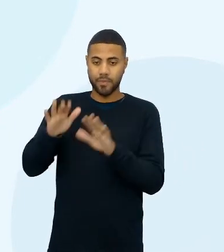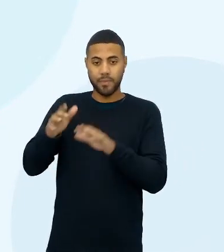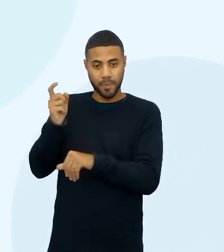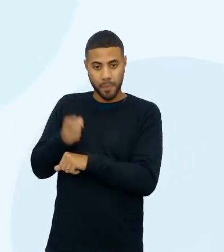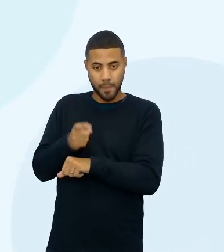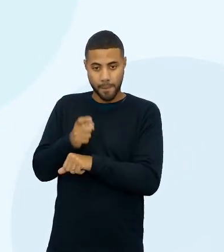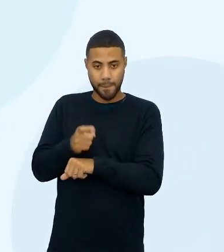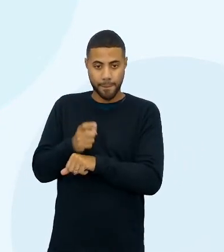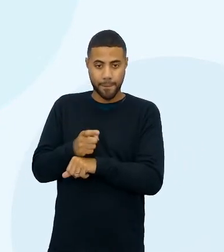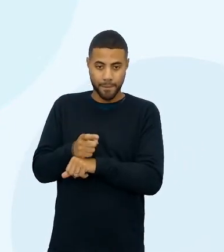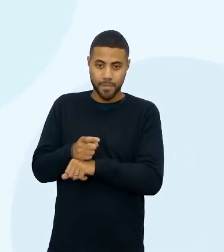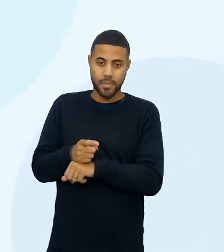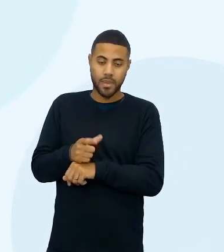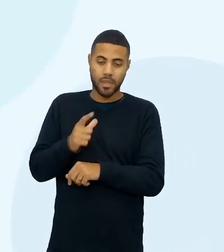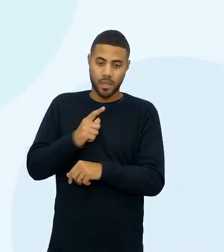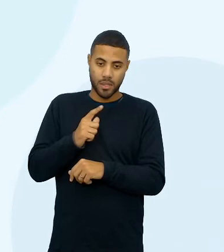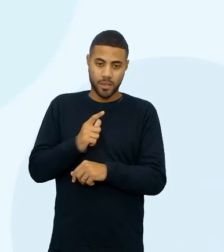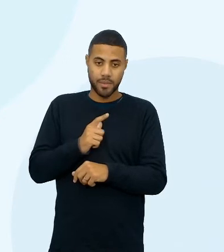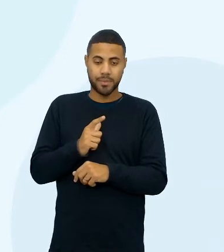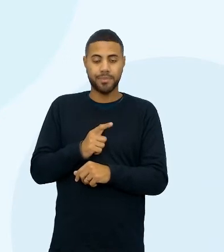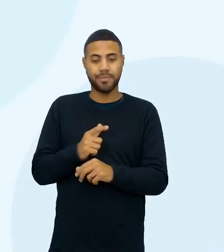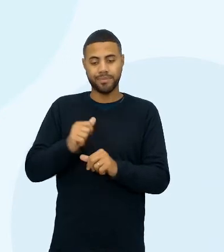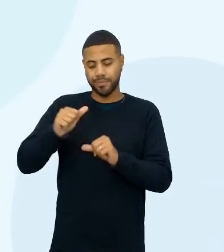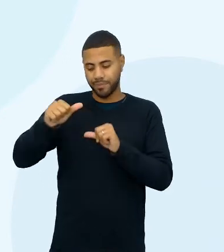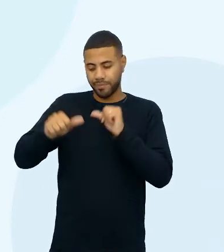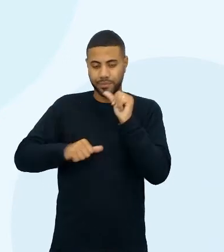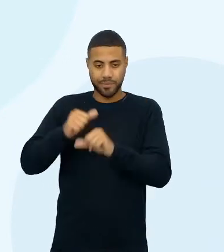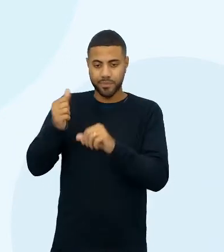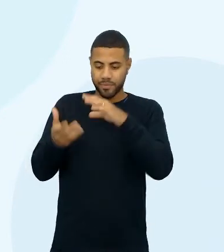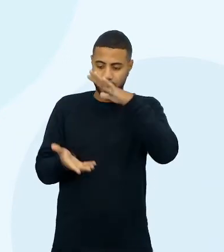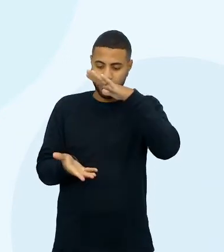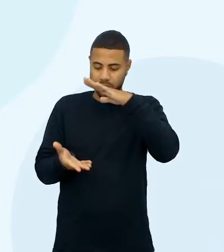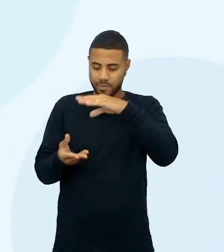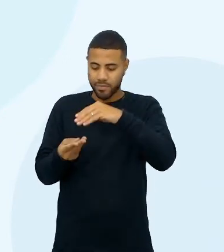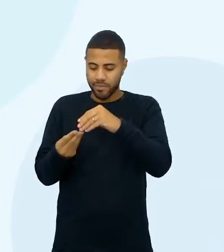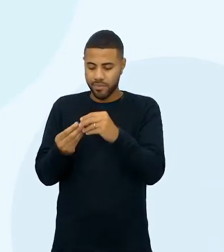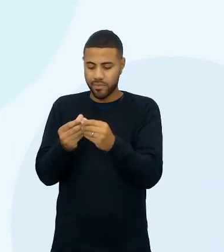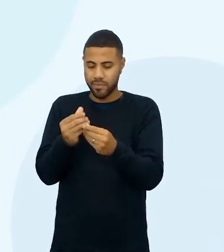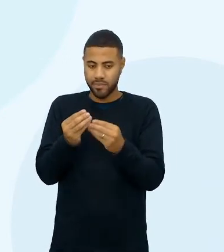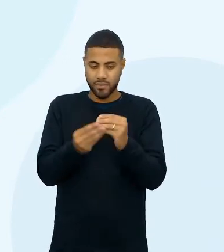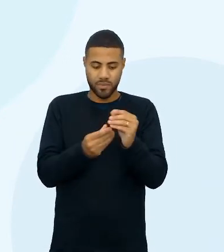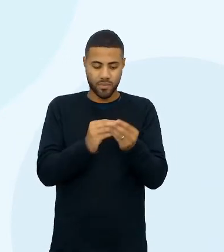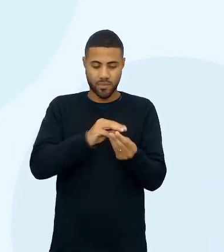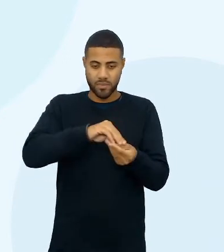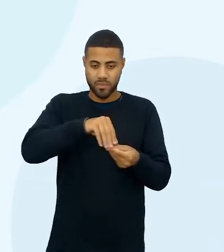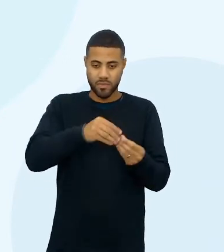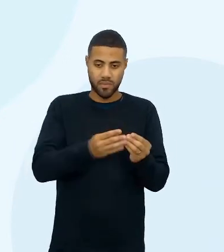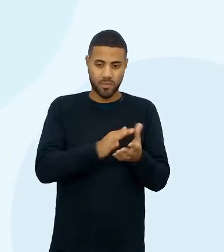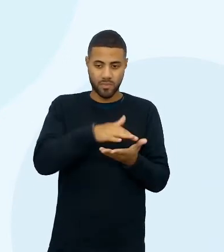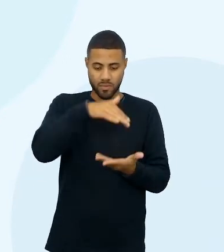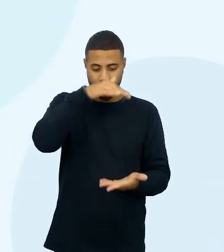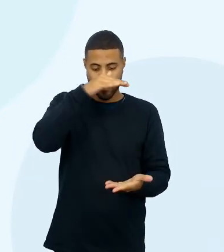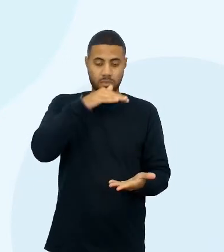sólidos que envolve a alteração de suas propriedades físicas,